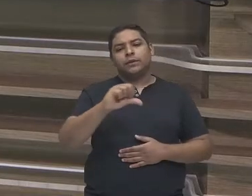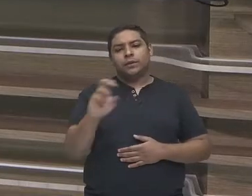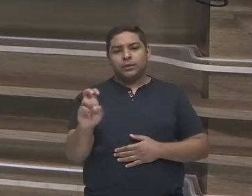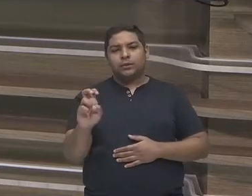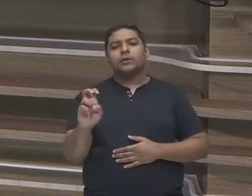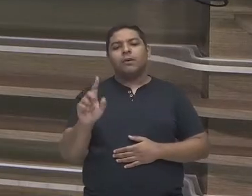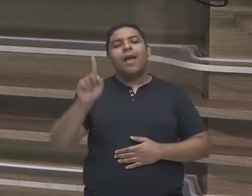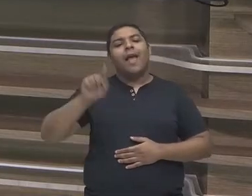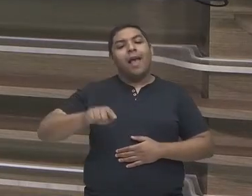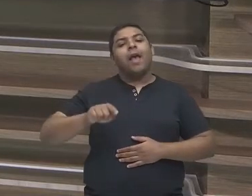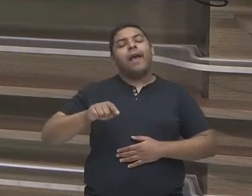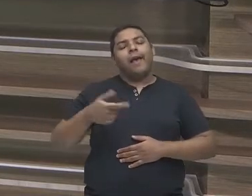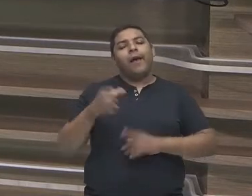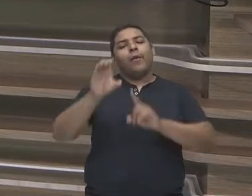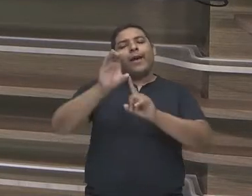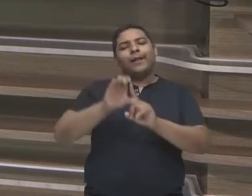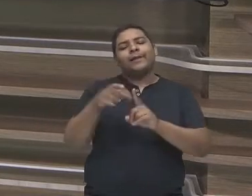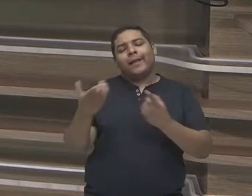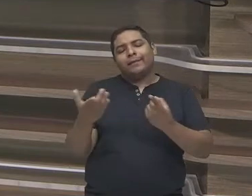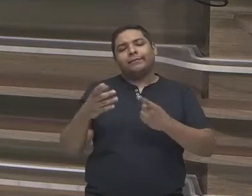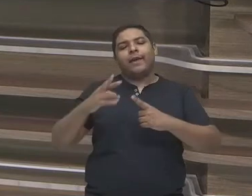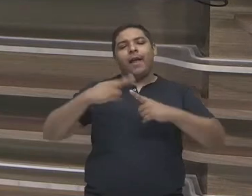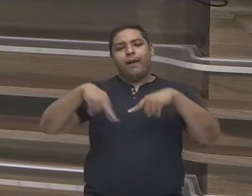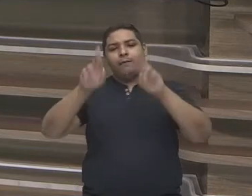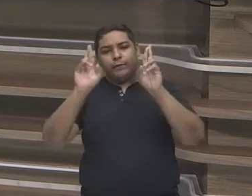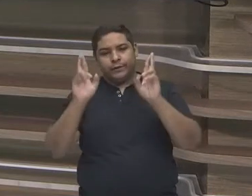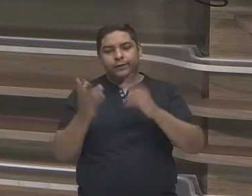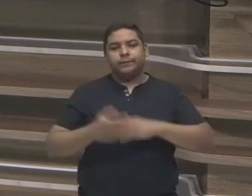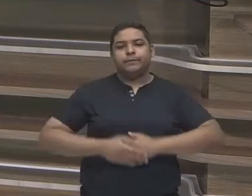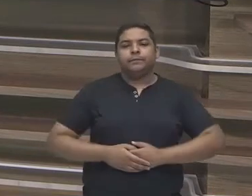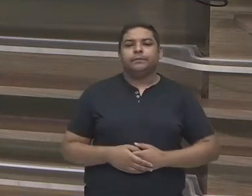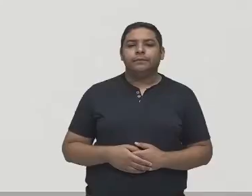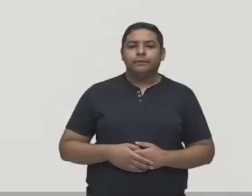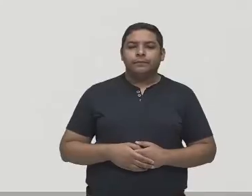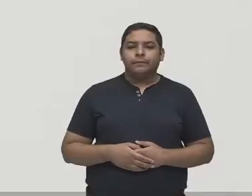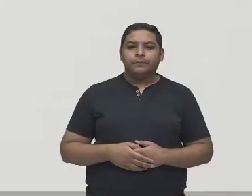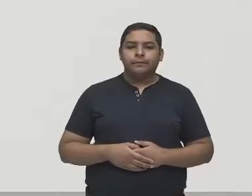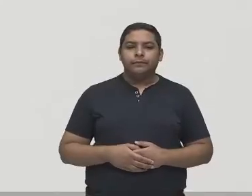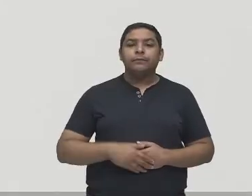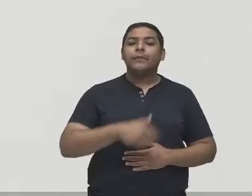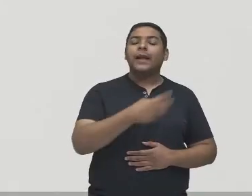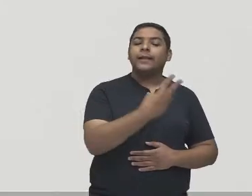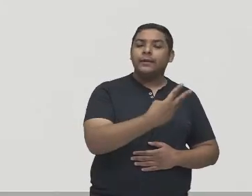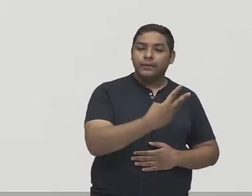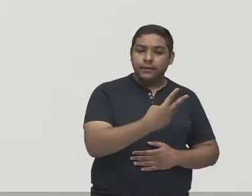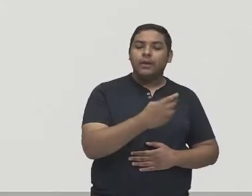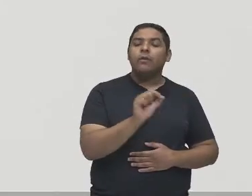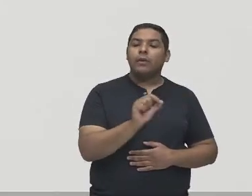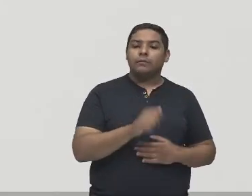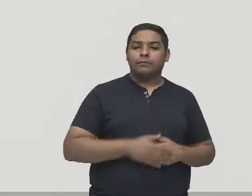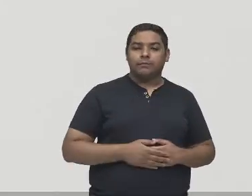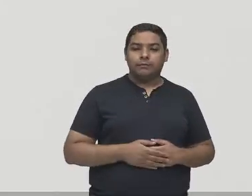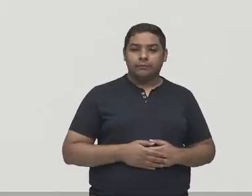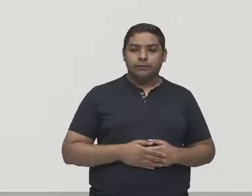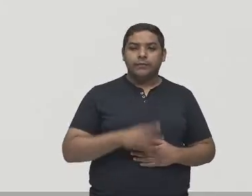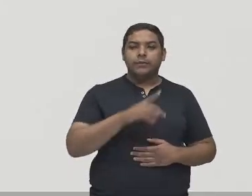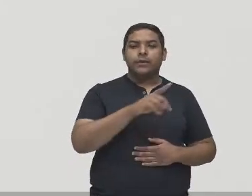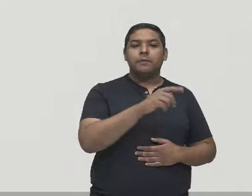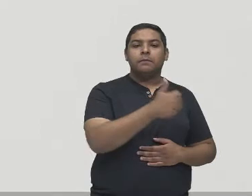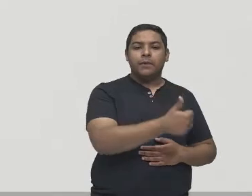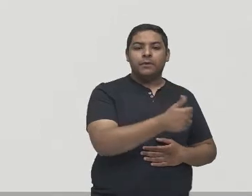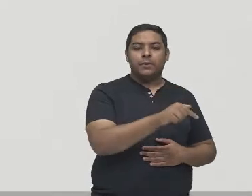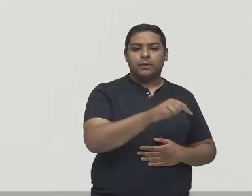da Revolução, porque foi criado um calendário para a Revolução, tá bom? E a terceira fase, que é o Diretório, que vai